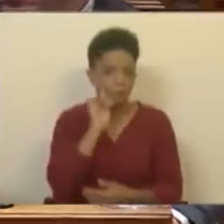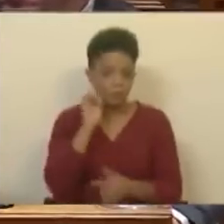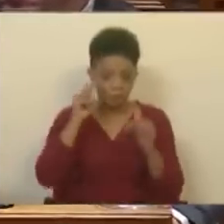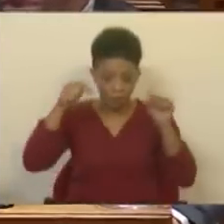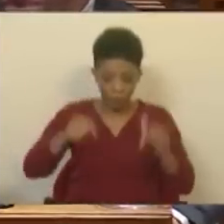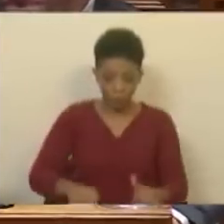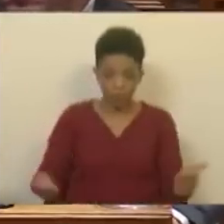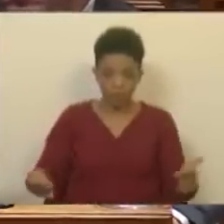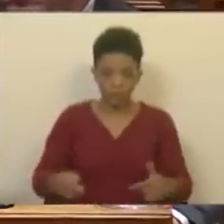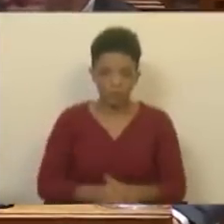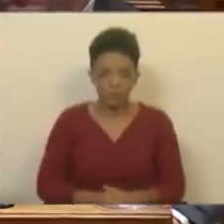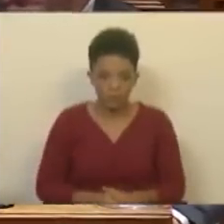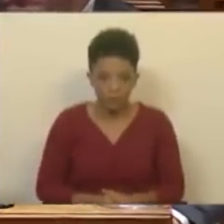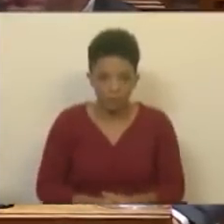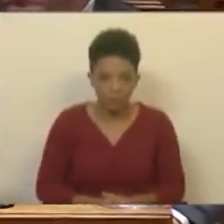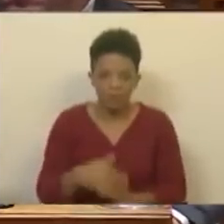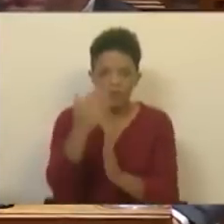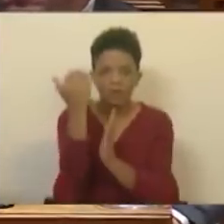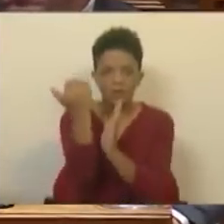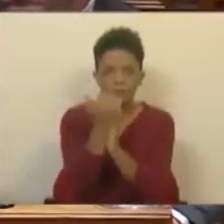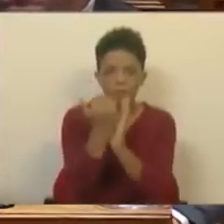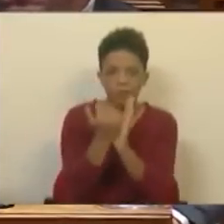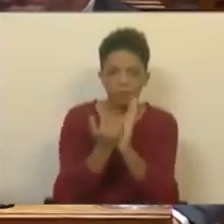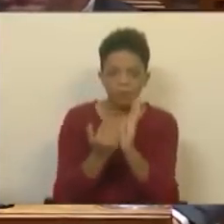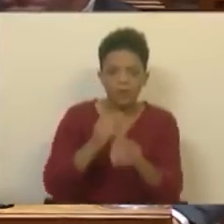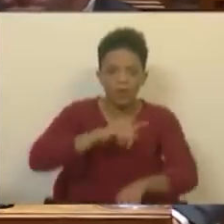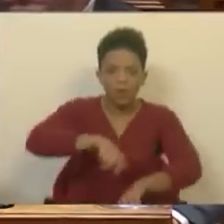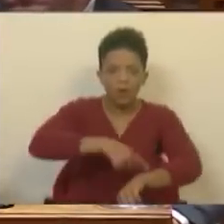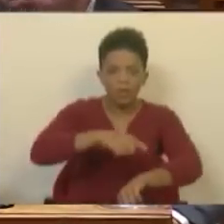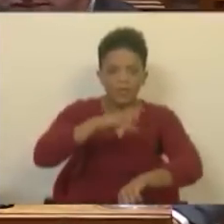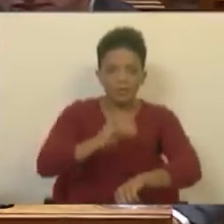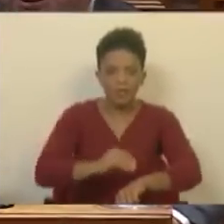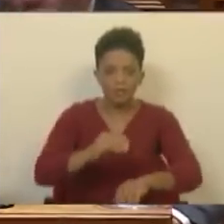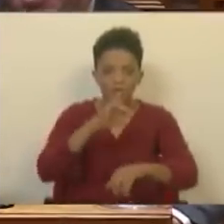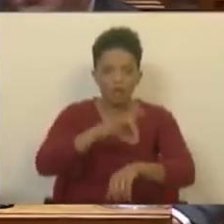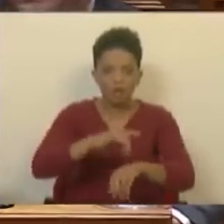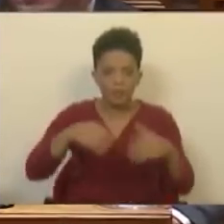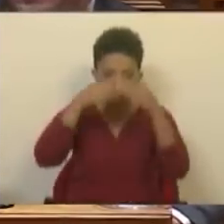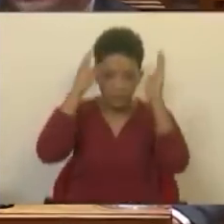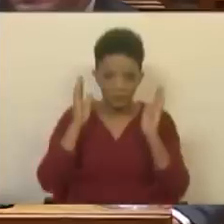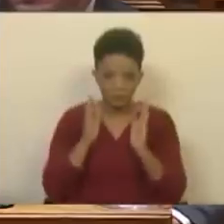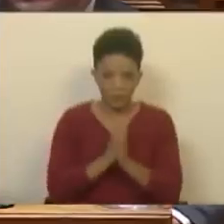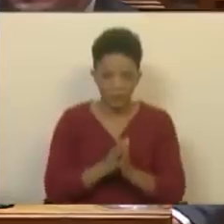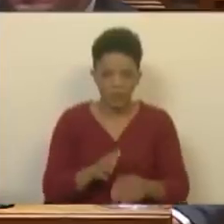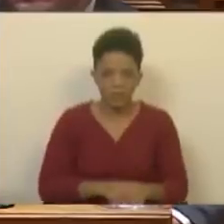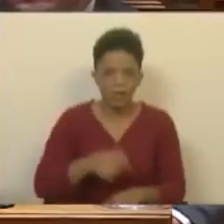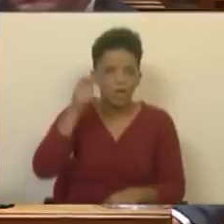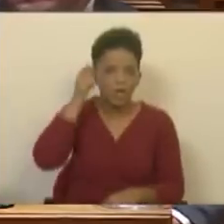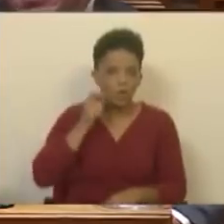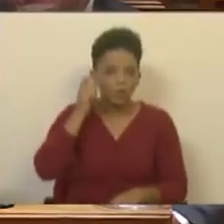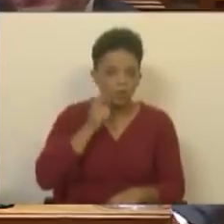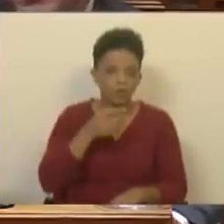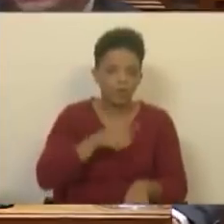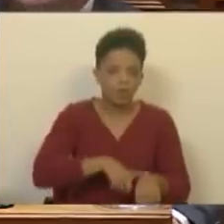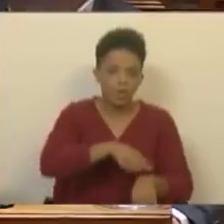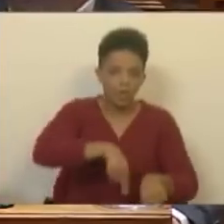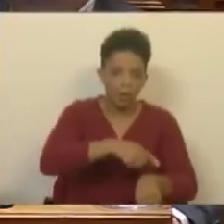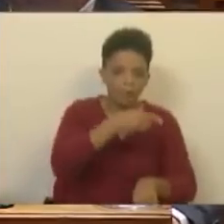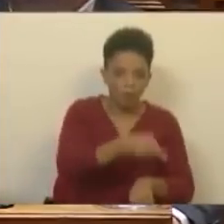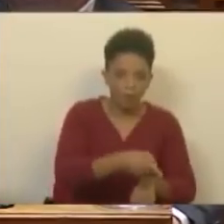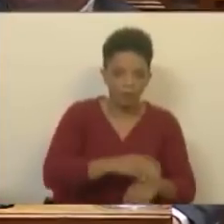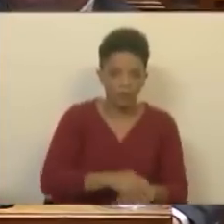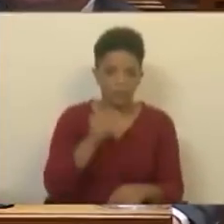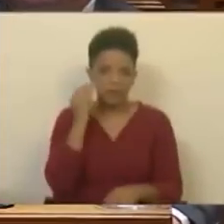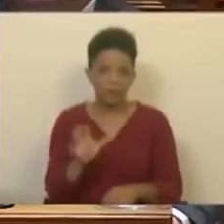hoje mesmo estão as listas de espera com 10 horas no hospital Santa Maria 9 horas em Loures no Hospital Beatriz anjos Isto